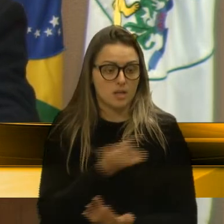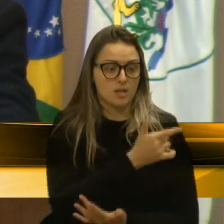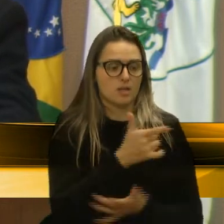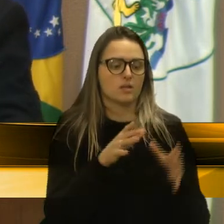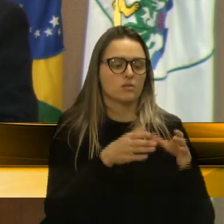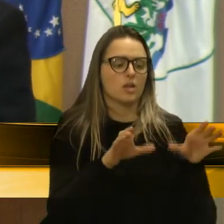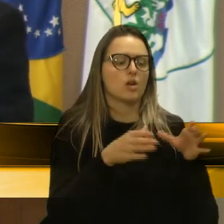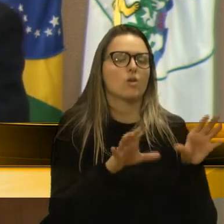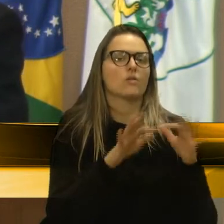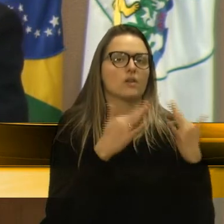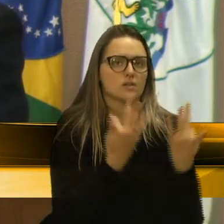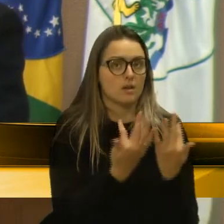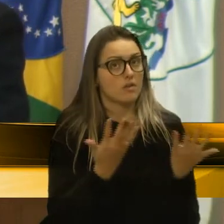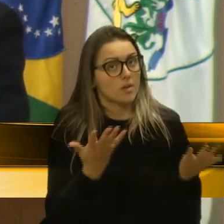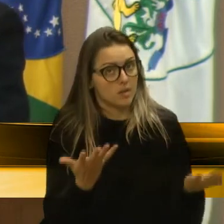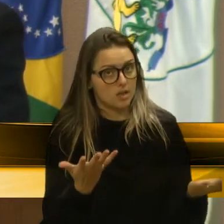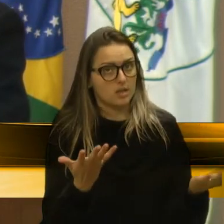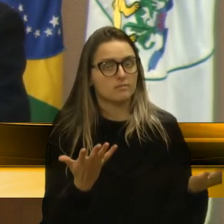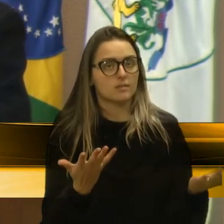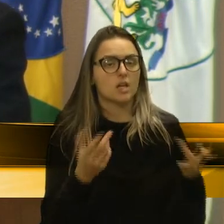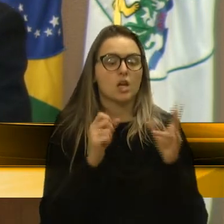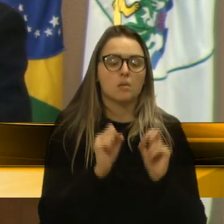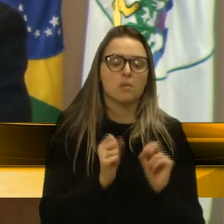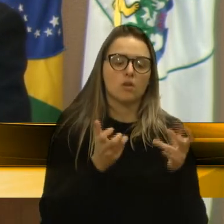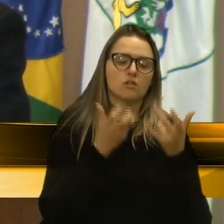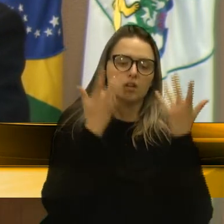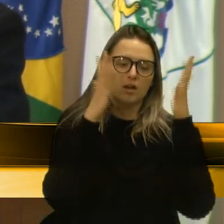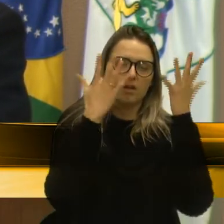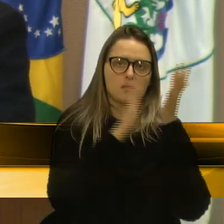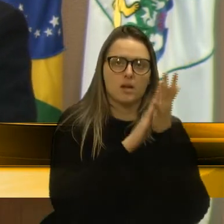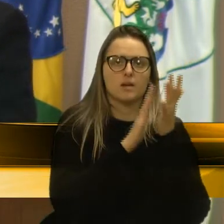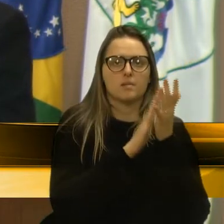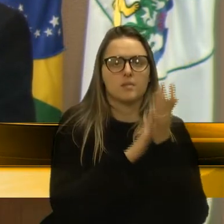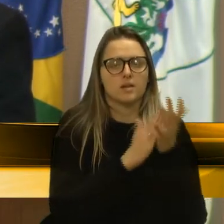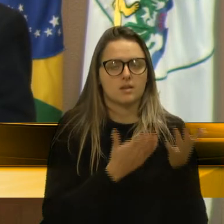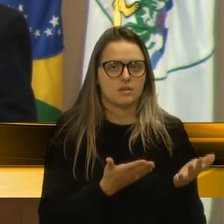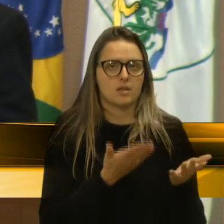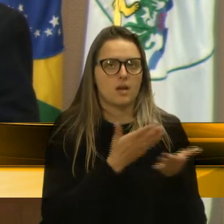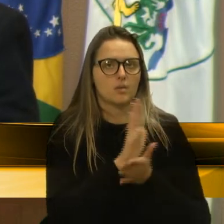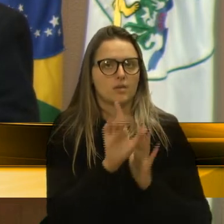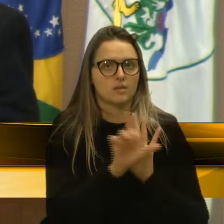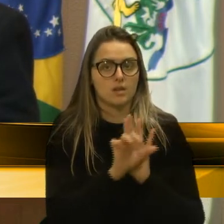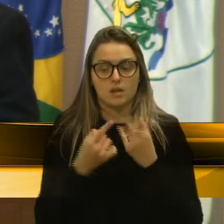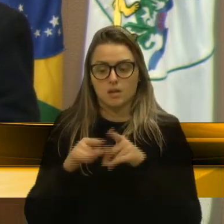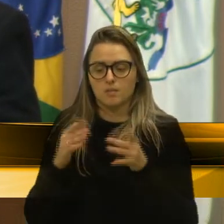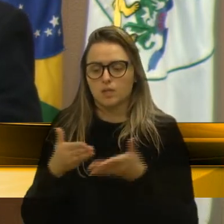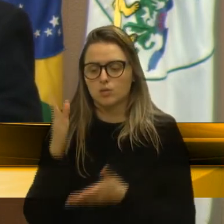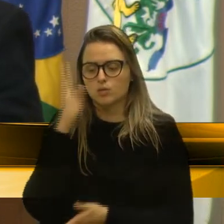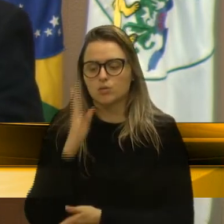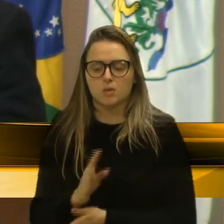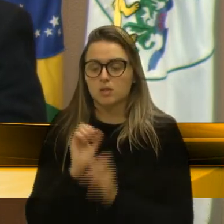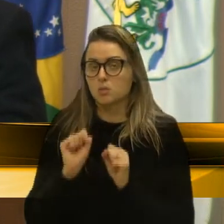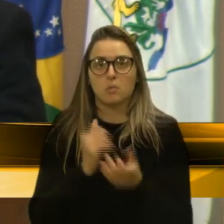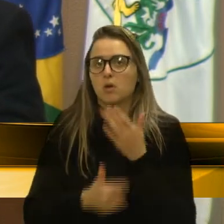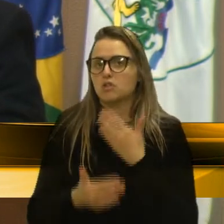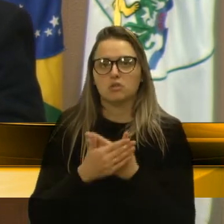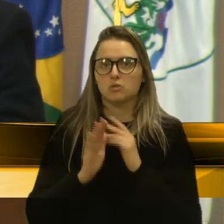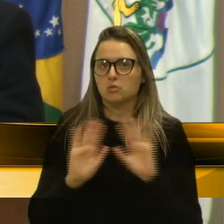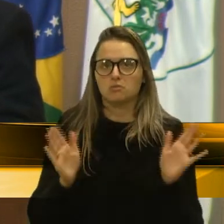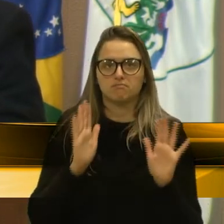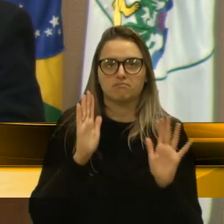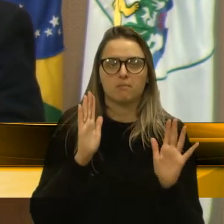diga, mas eles vão receber em dobro, alguns fazem questão de trabalhar, talvez os solteiros, né? Os que não têm filhos, os que